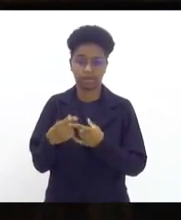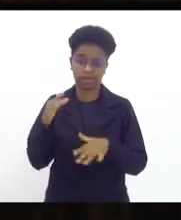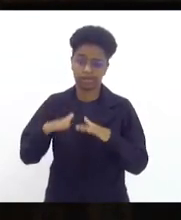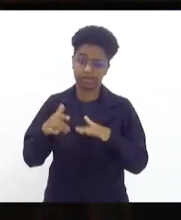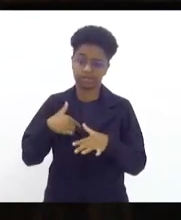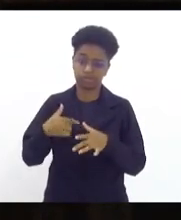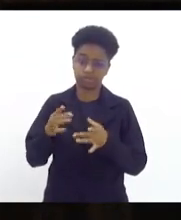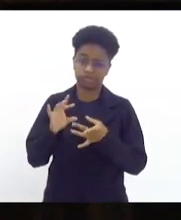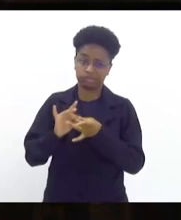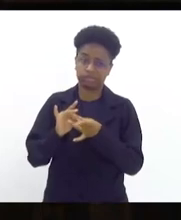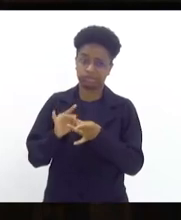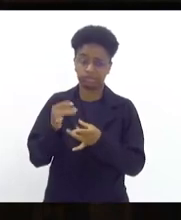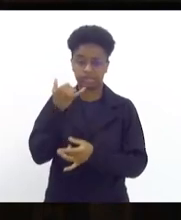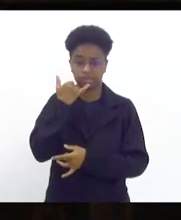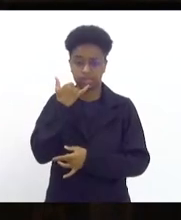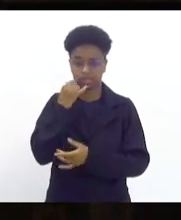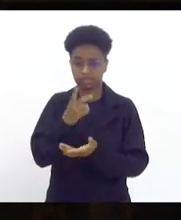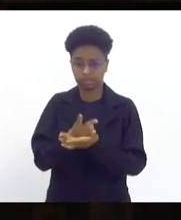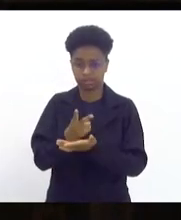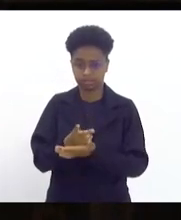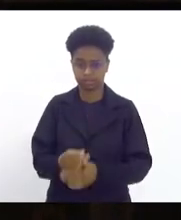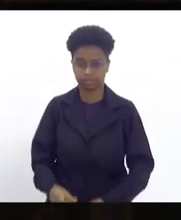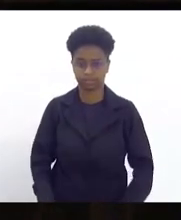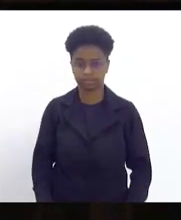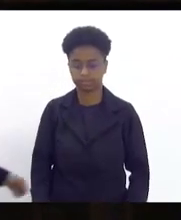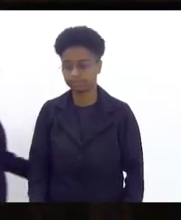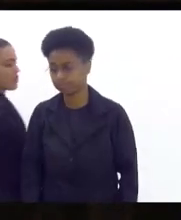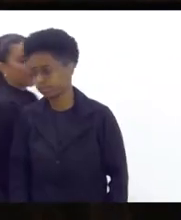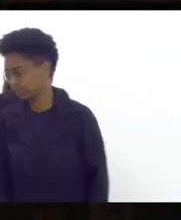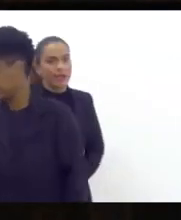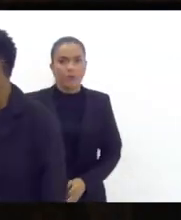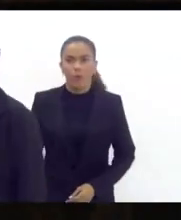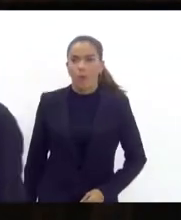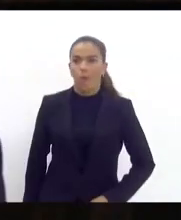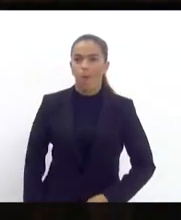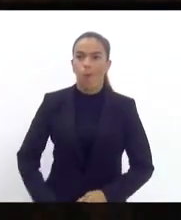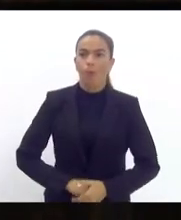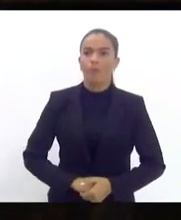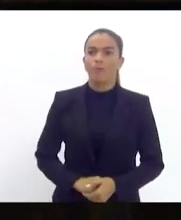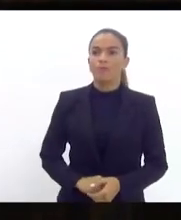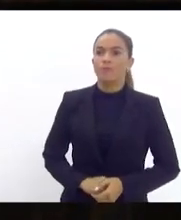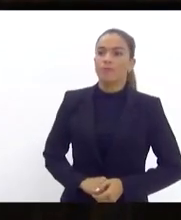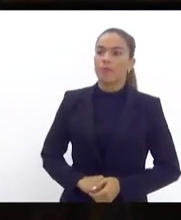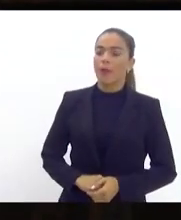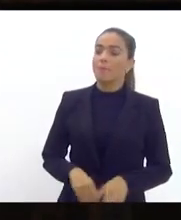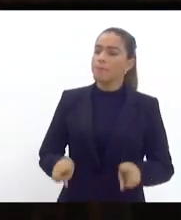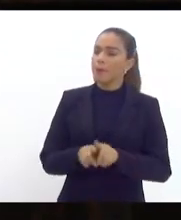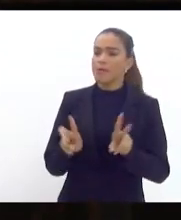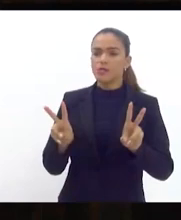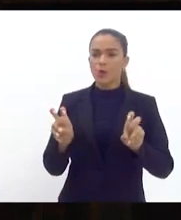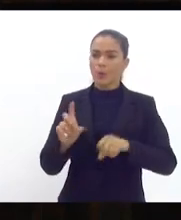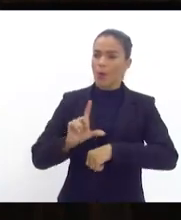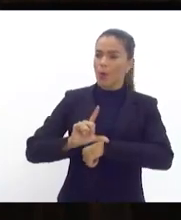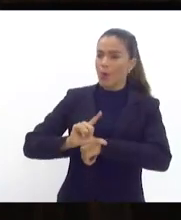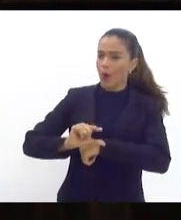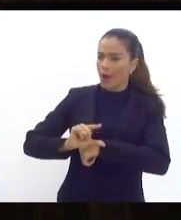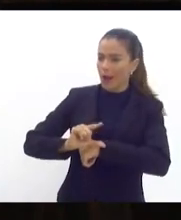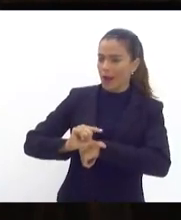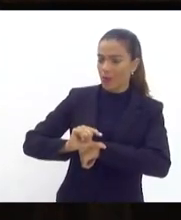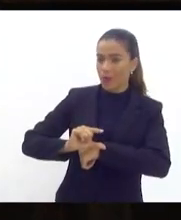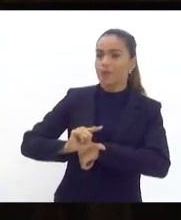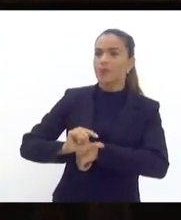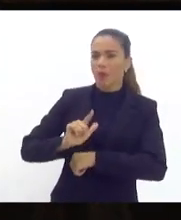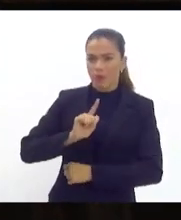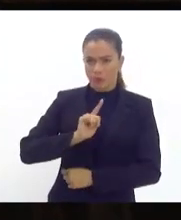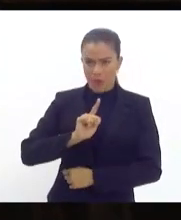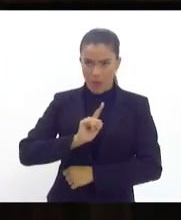então eu consigo atender ali né e mandar essa demanda e questão do nosso horário nós